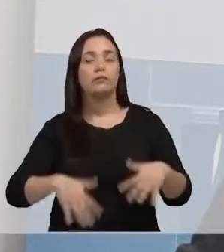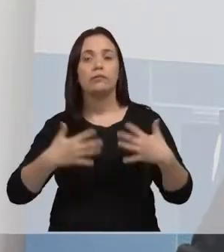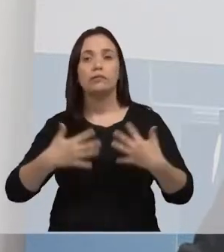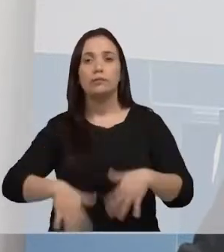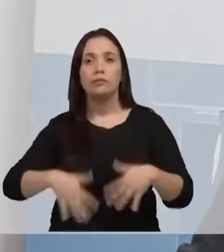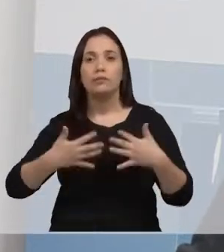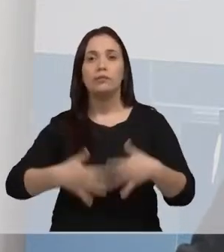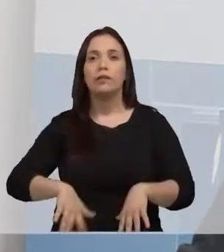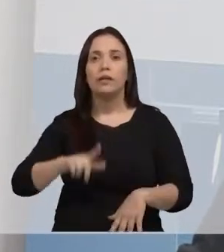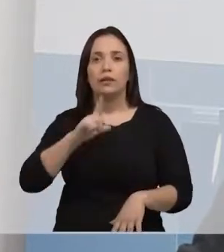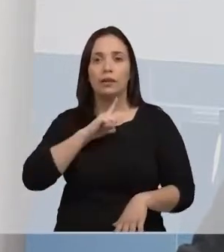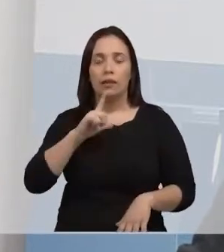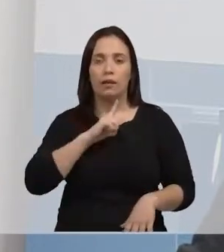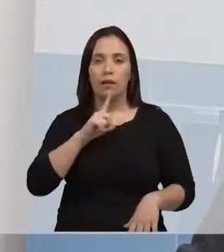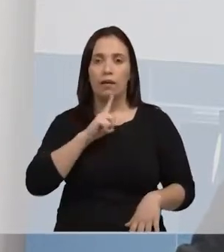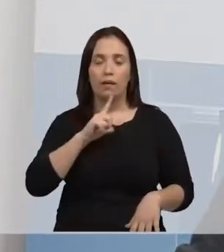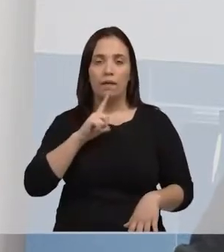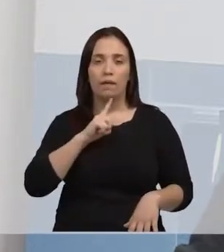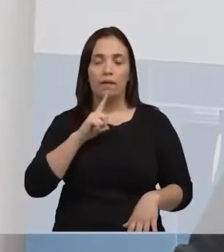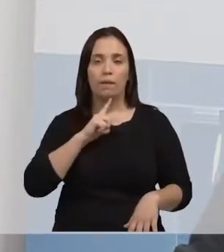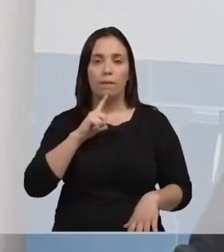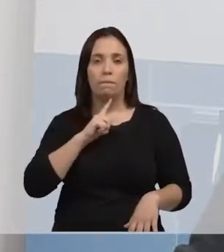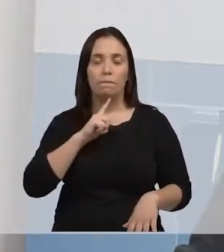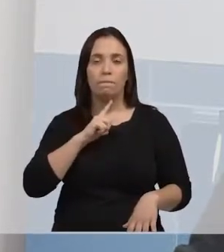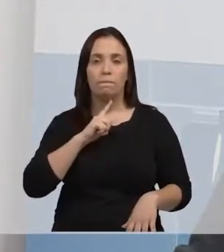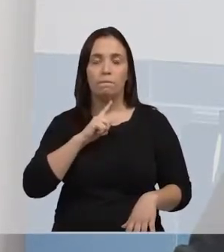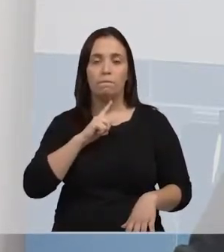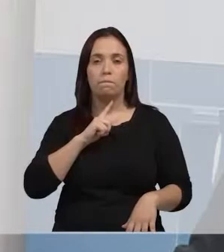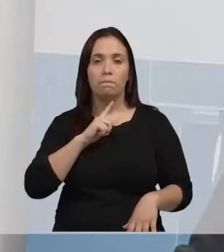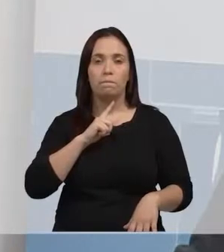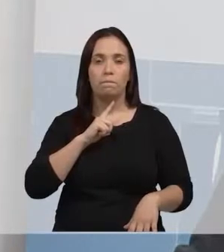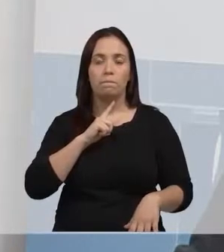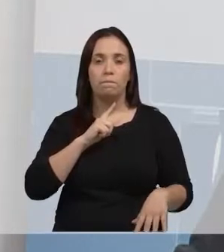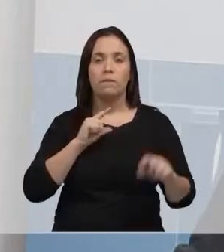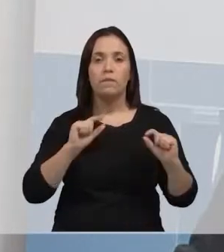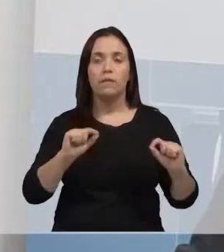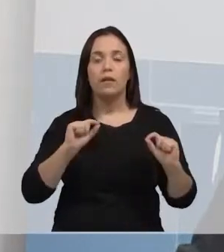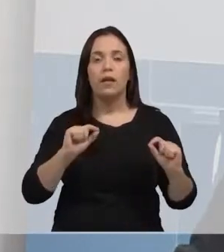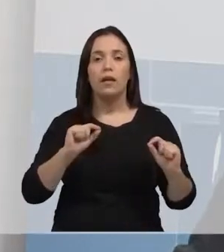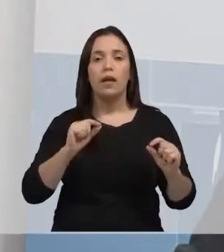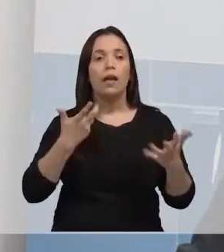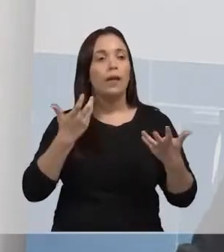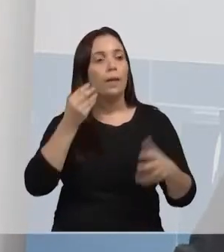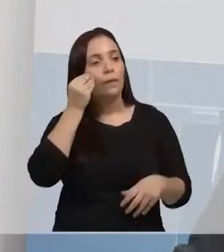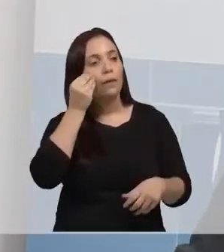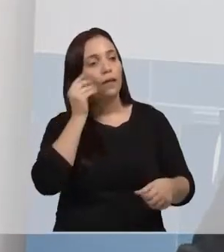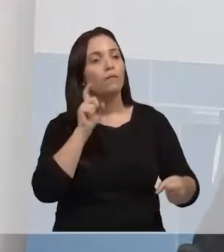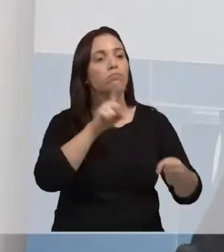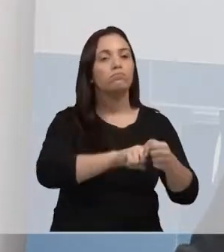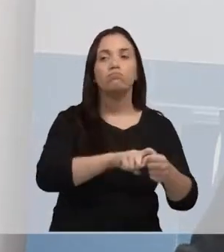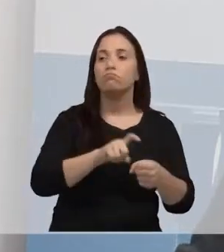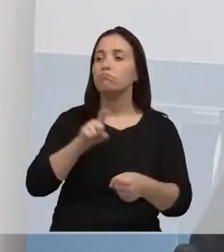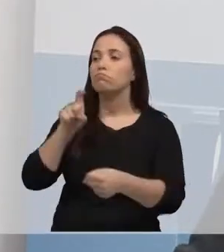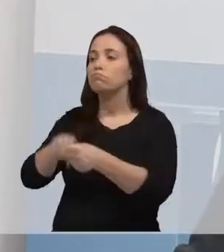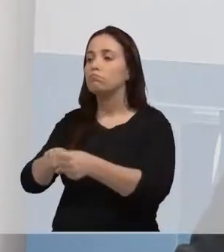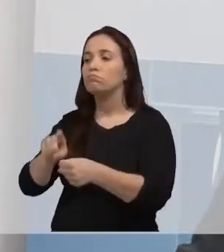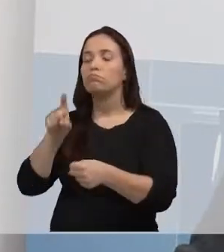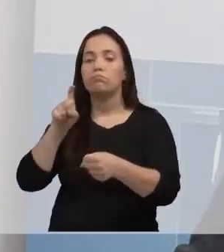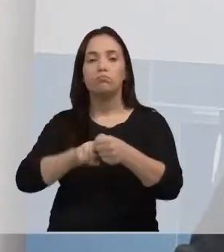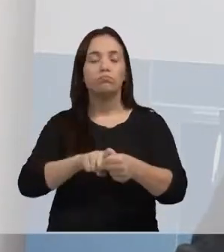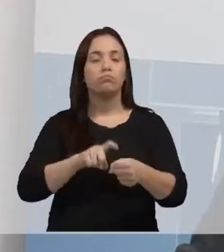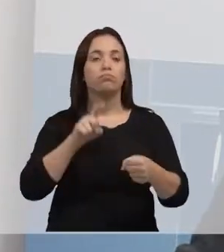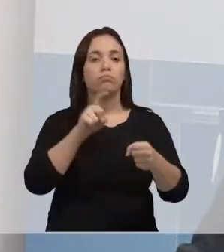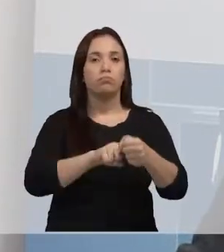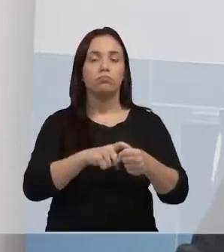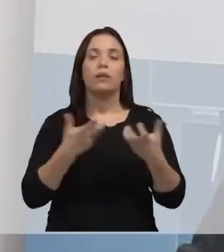um ditado popular aqui do nosso estado. E tá vendo para onde é que vai, qual é o caminho para ele